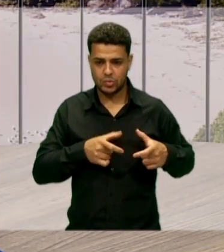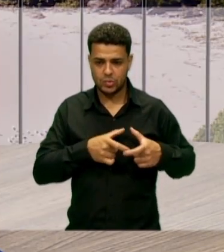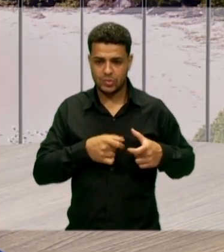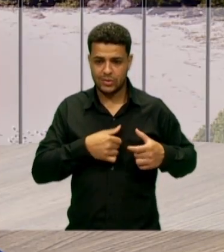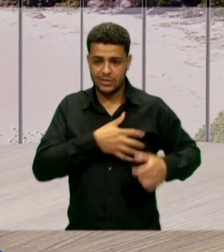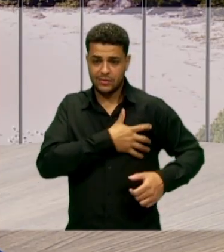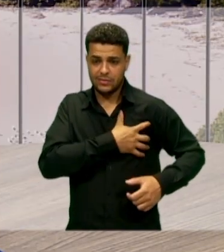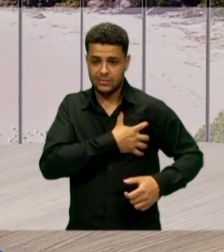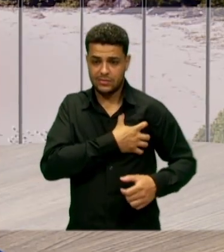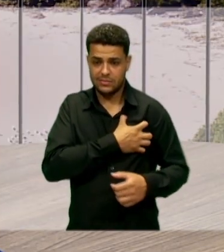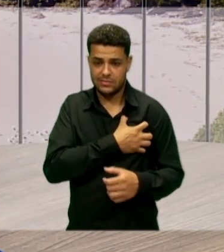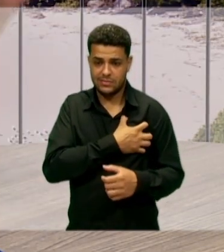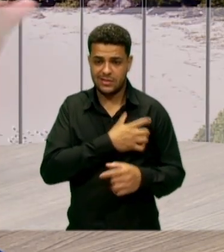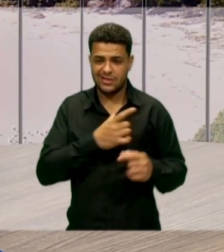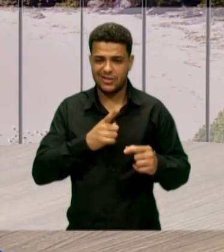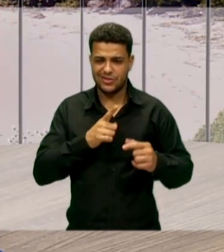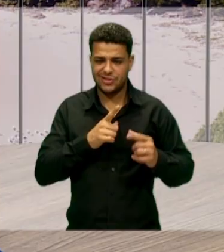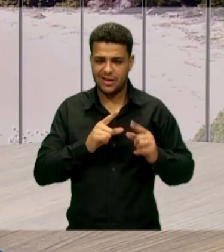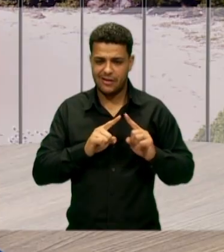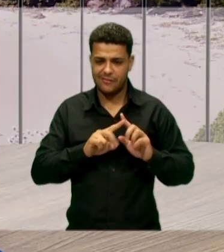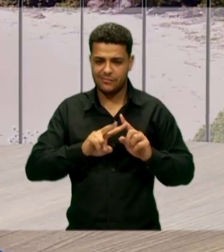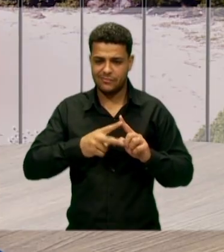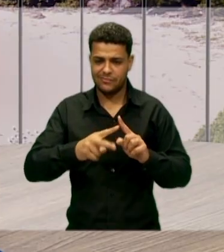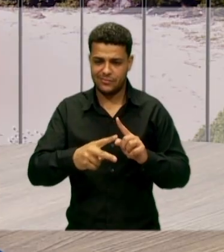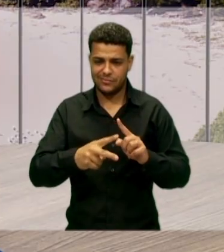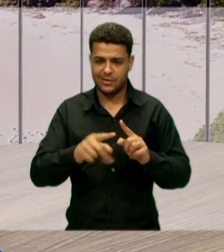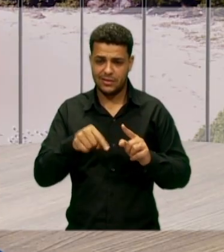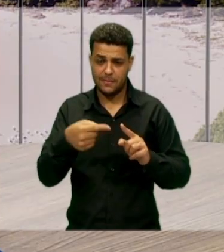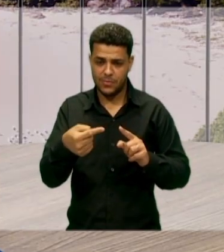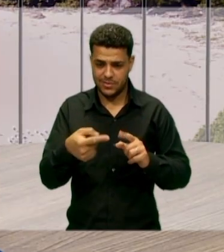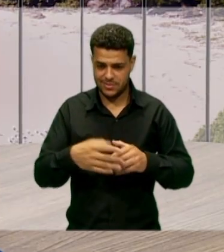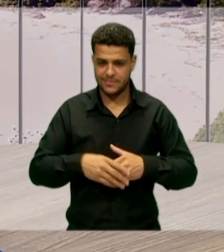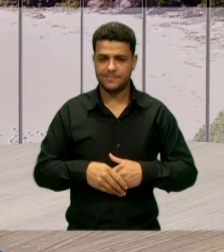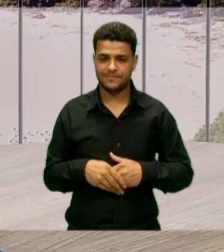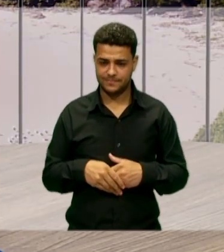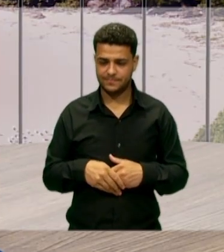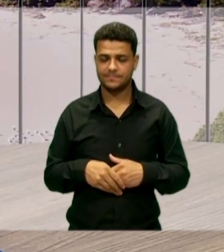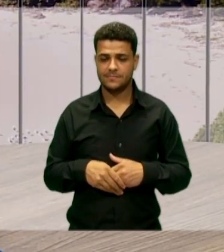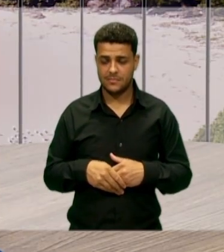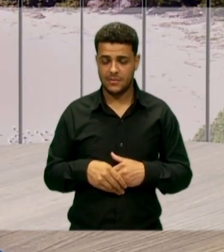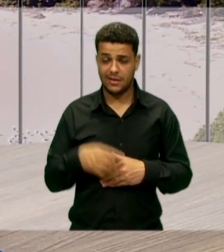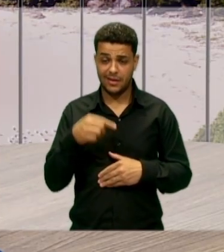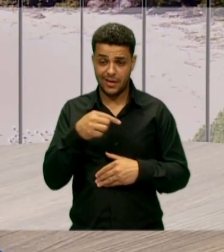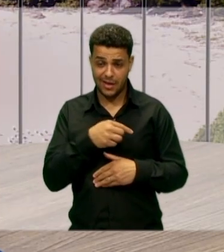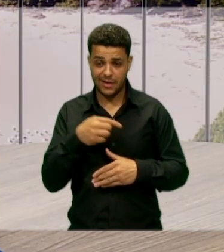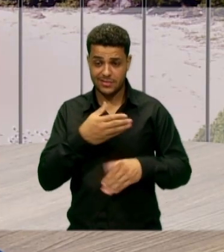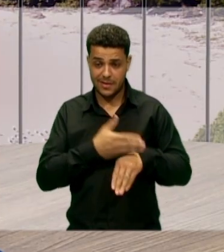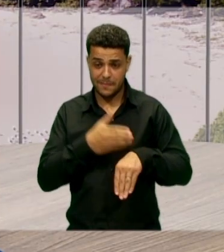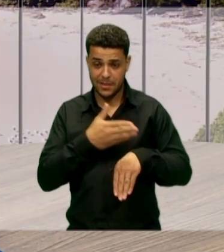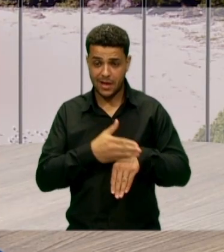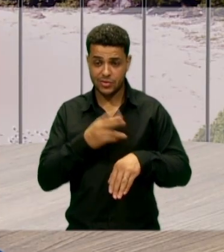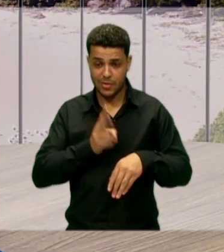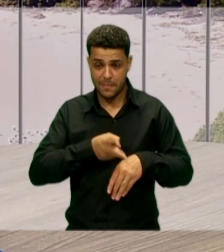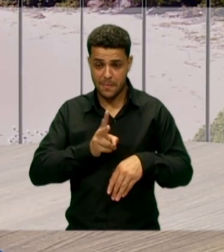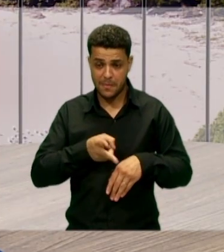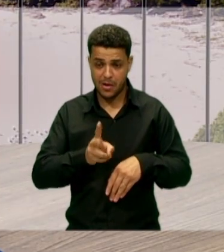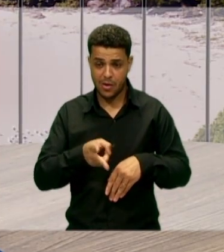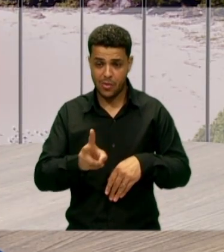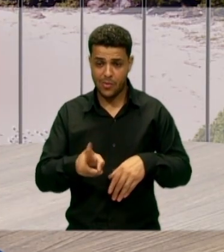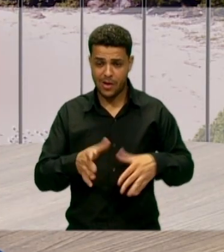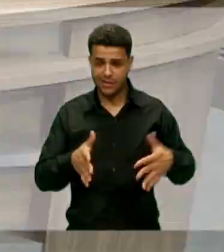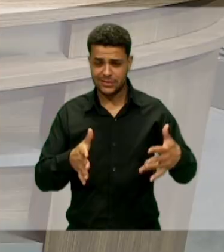esvaziava a axila, que trazia comorbidades horríveis para a paciente. E essa prática, ela continuou